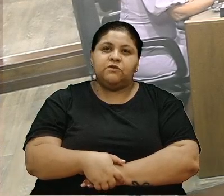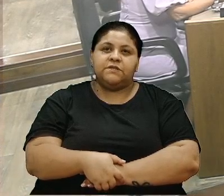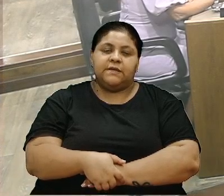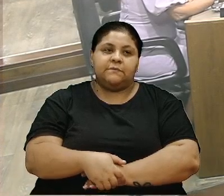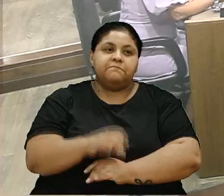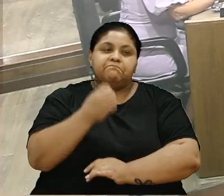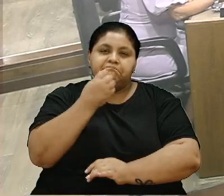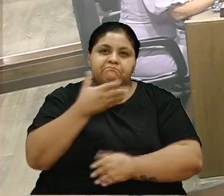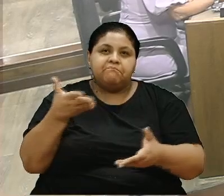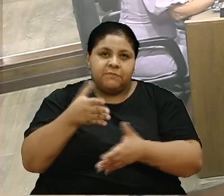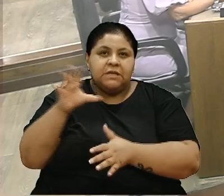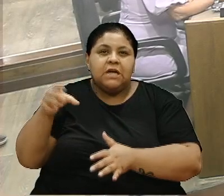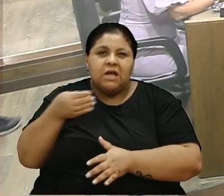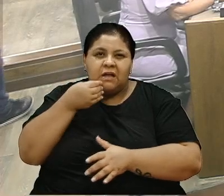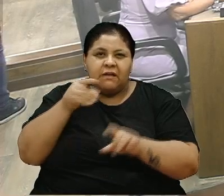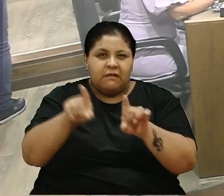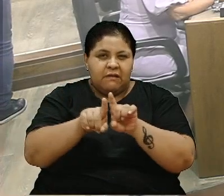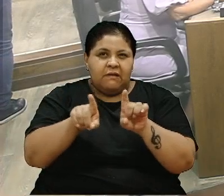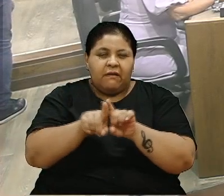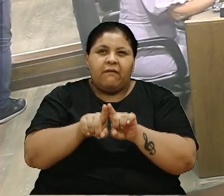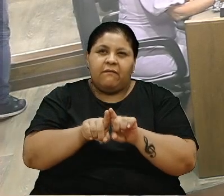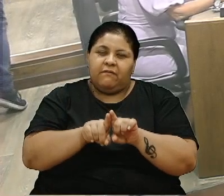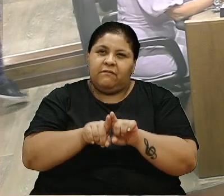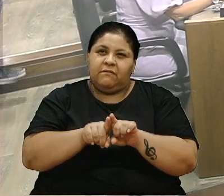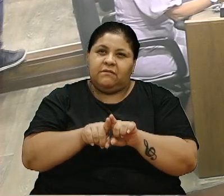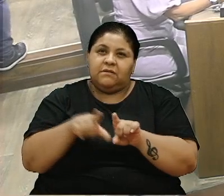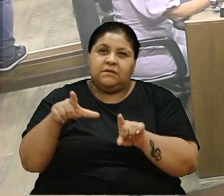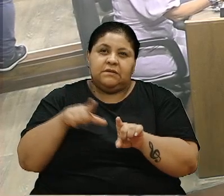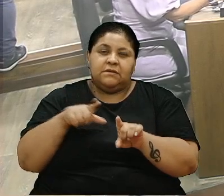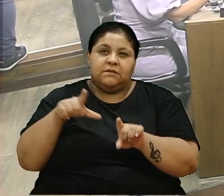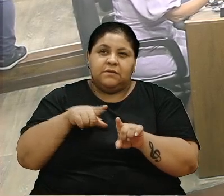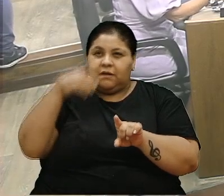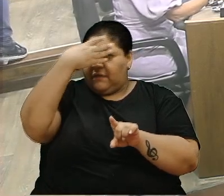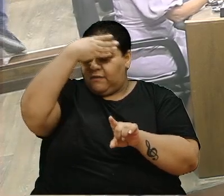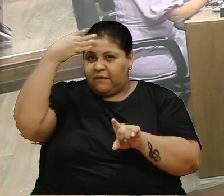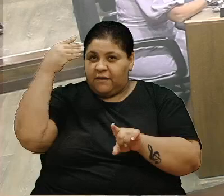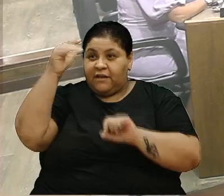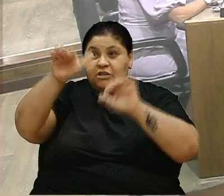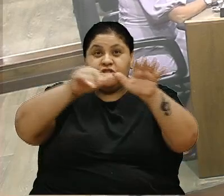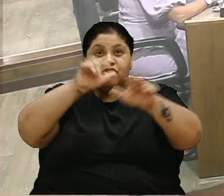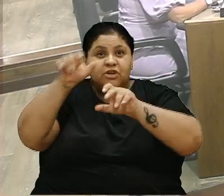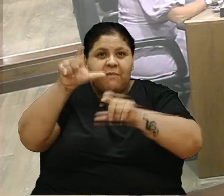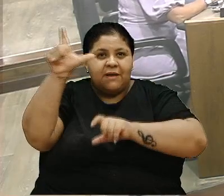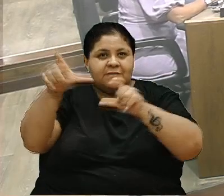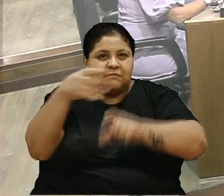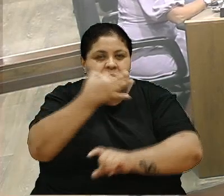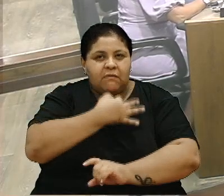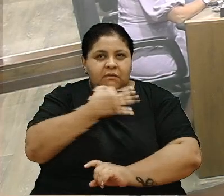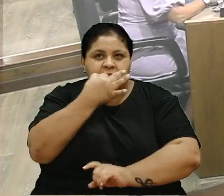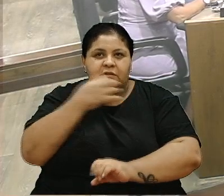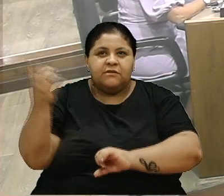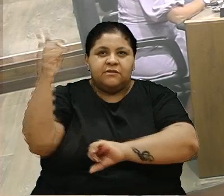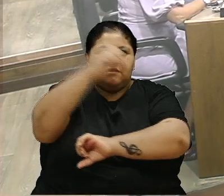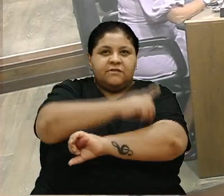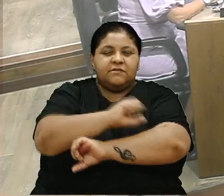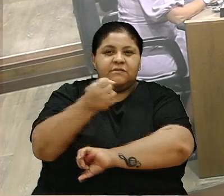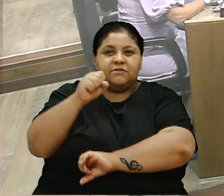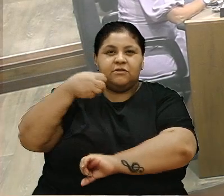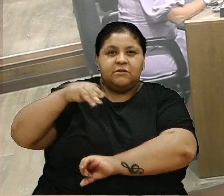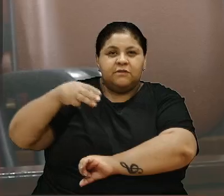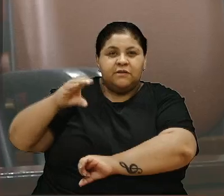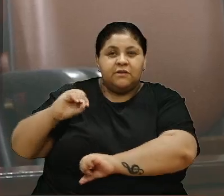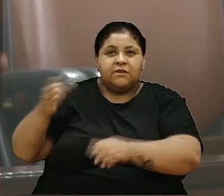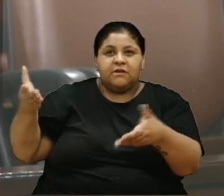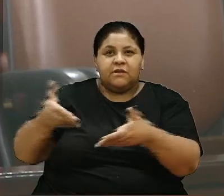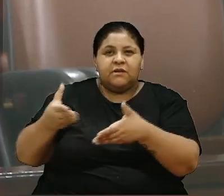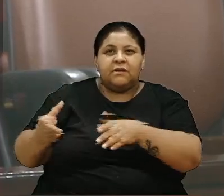Bom, eu quero aproveitar também que eu acabei tendo um lapso de convidar a população de Caxias, né? No dia 8 de março,